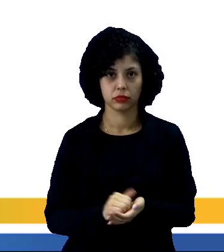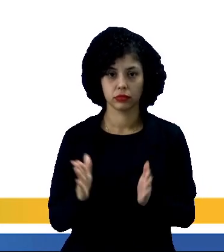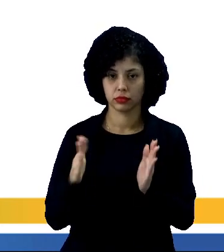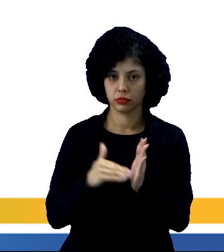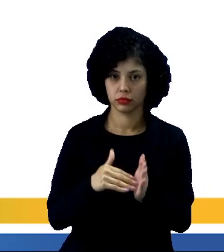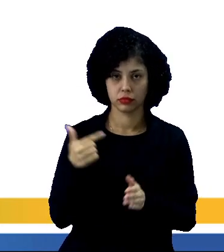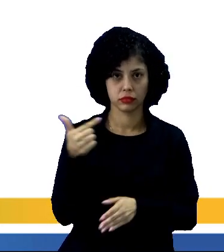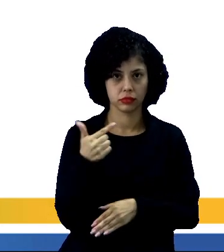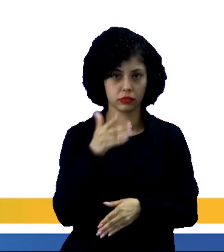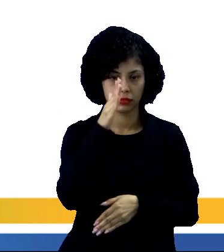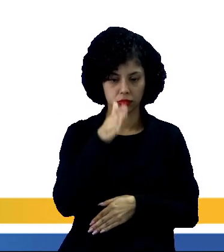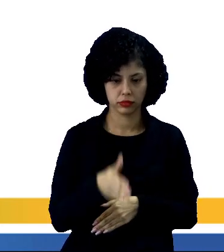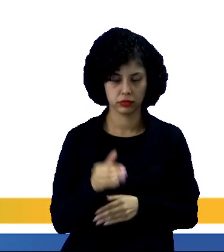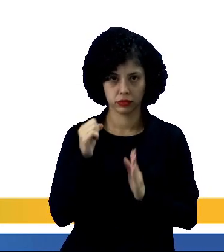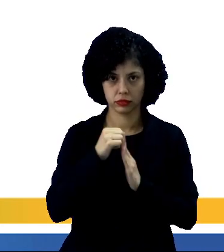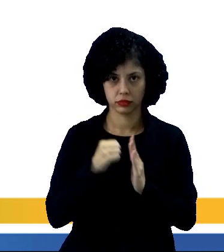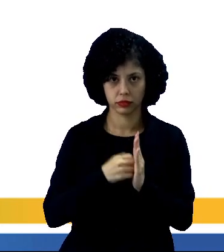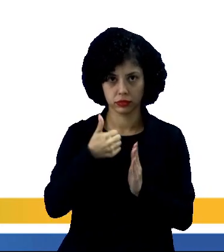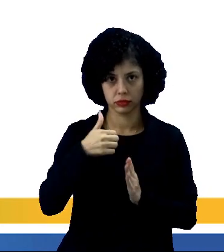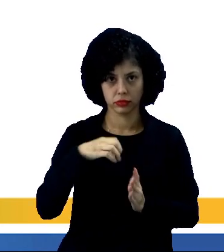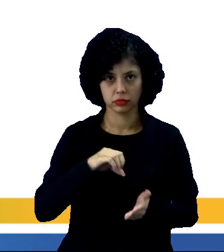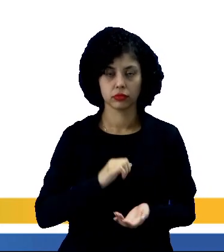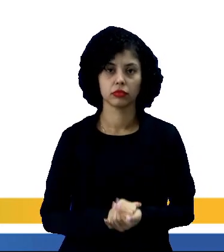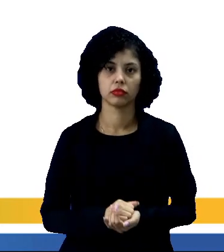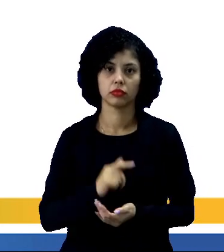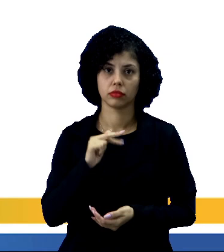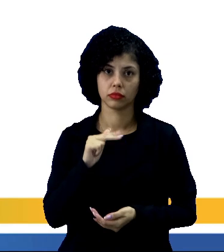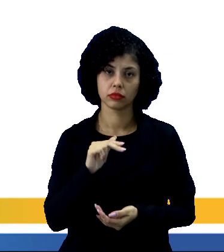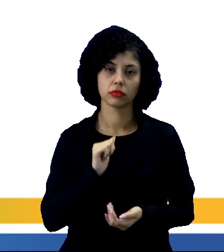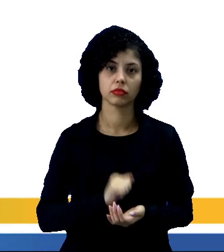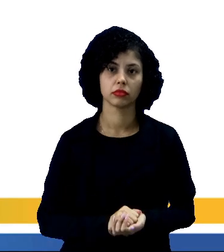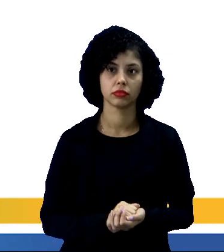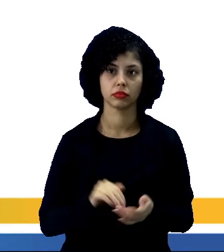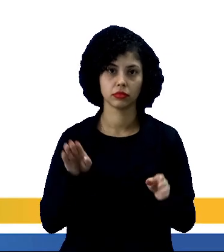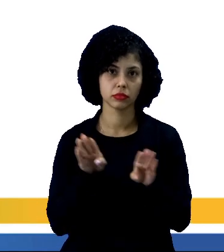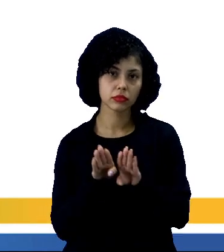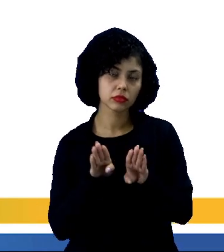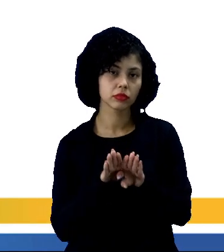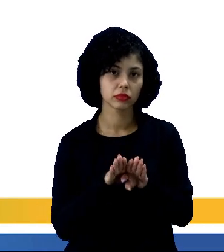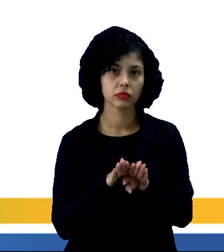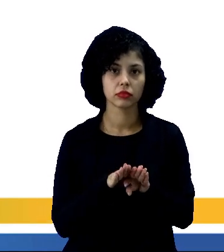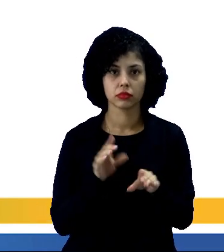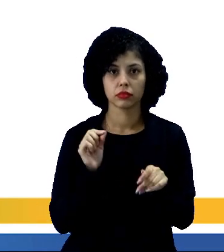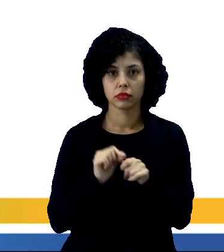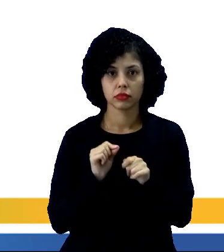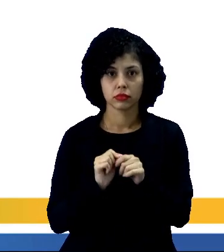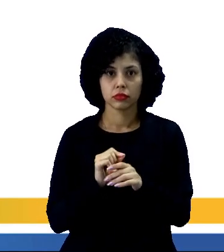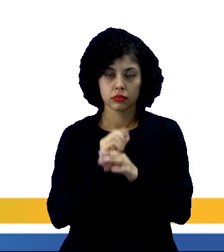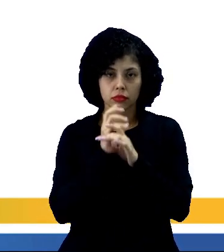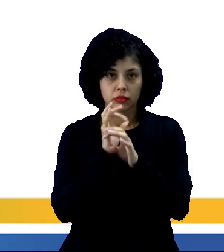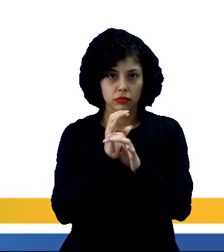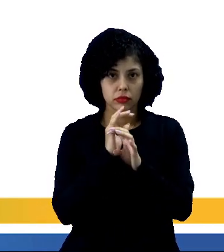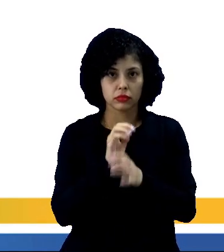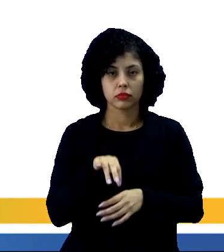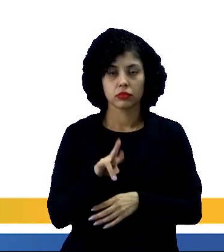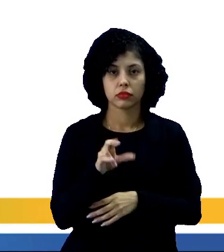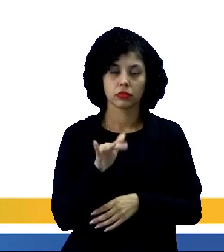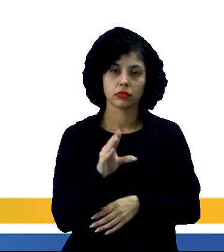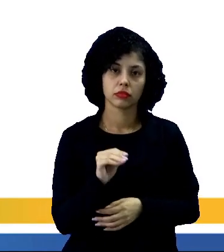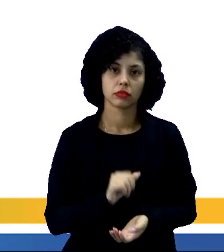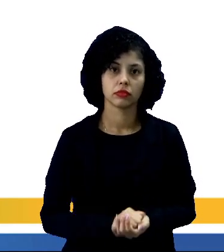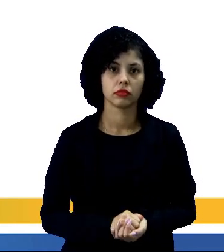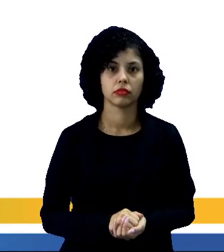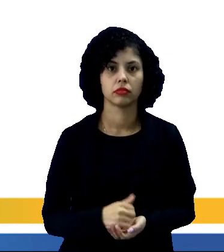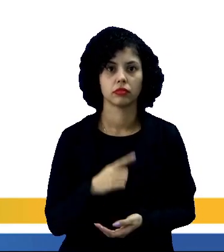até a segunda metade do século XIX. Os irmãos Banyu também inventaram um flautista mecânico que